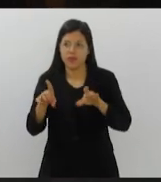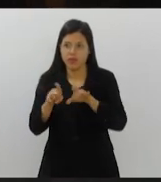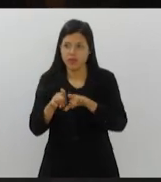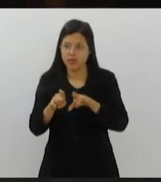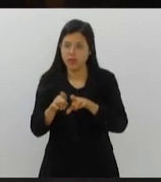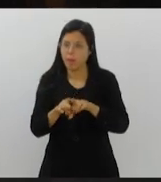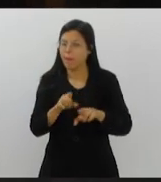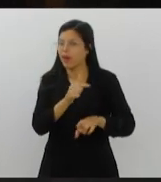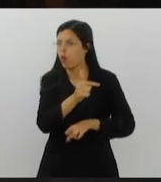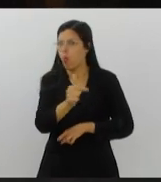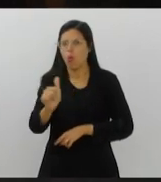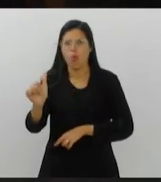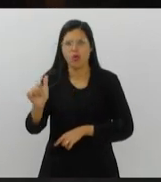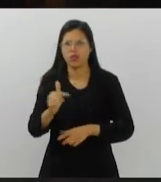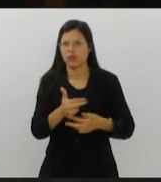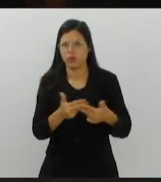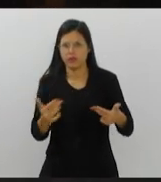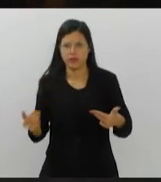outra coisa.